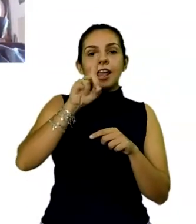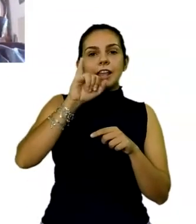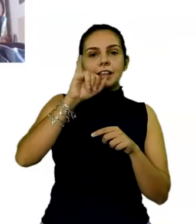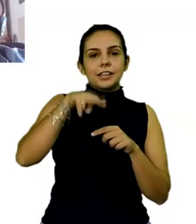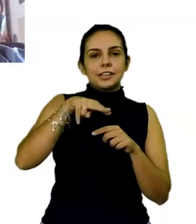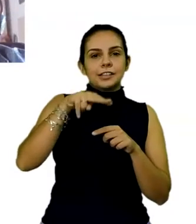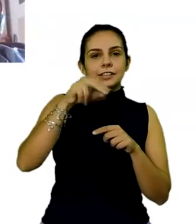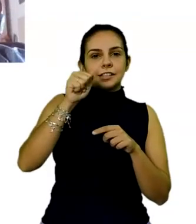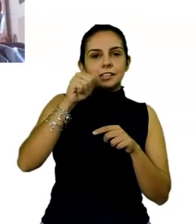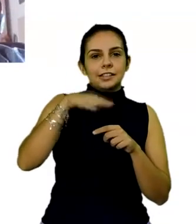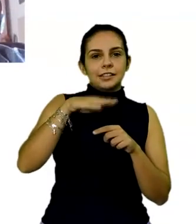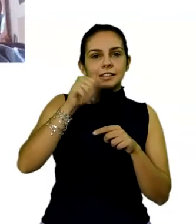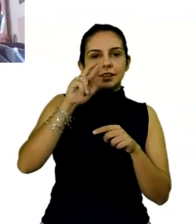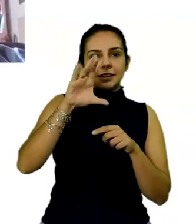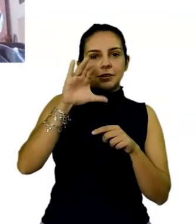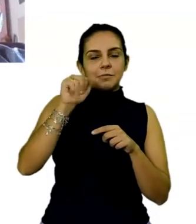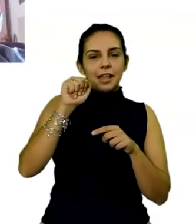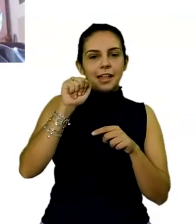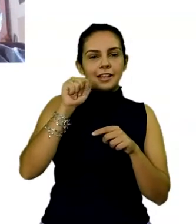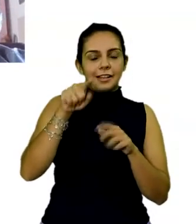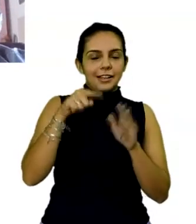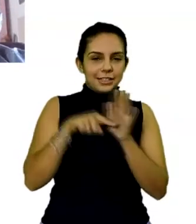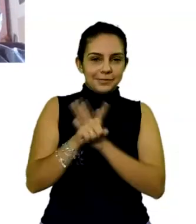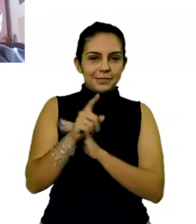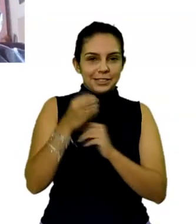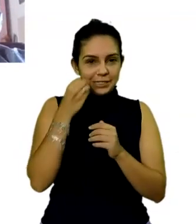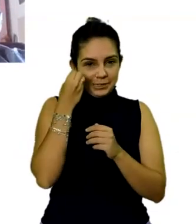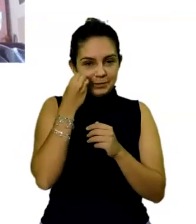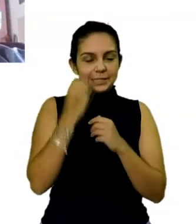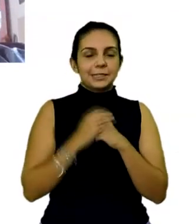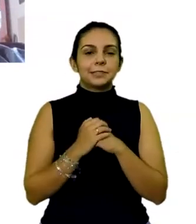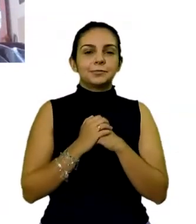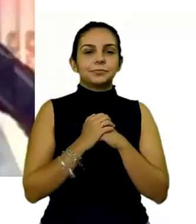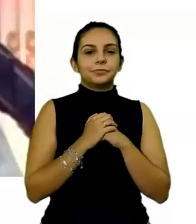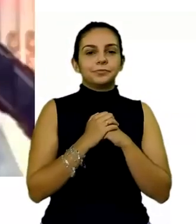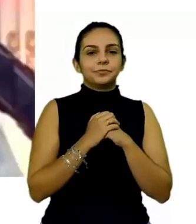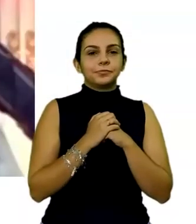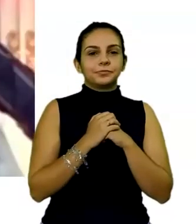Dinamarca, terra do Hans Christian Andersen. Essa é a pergunta do Zé Santos.